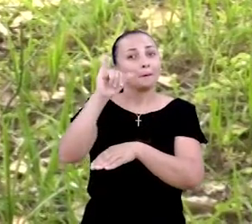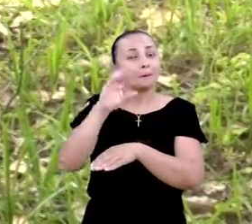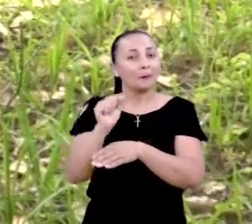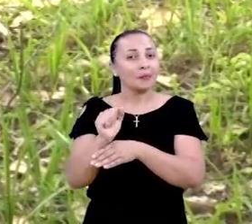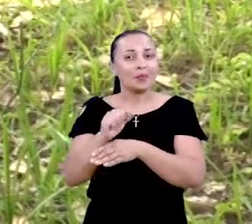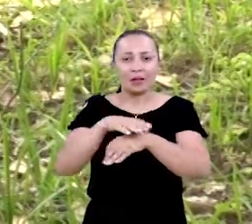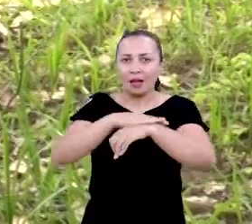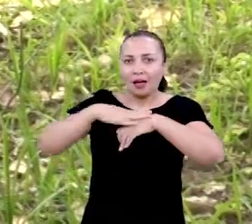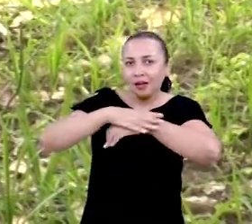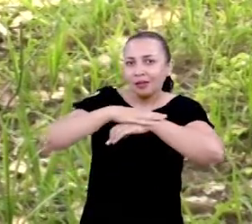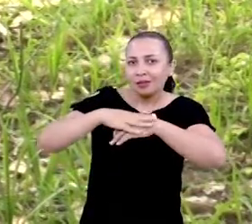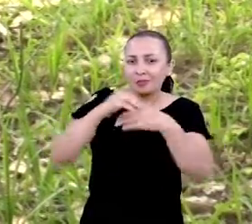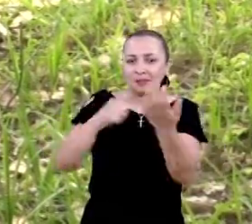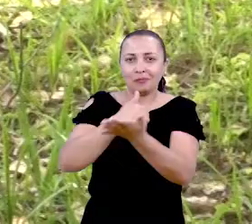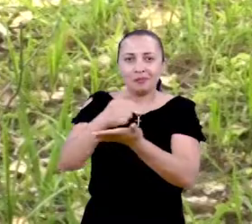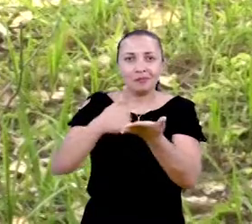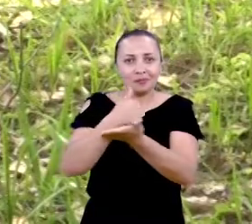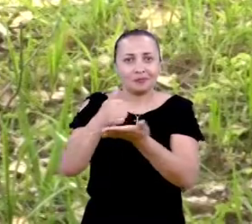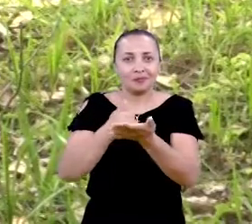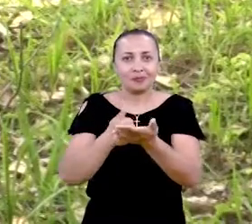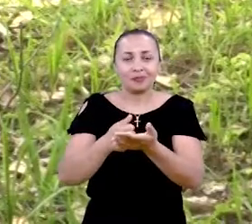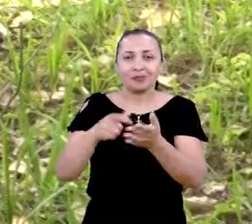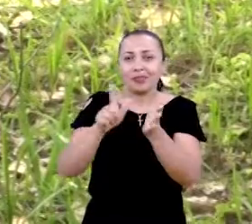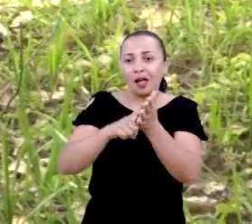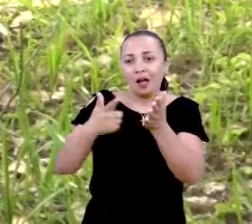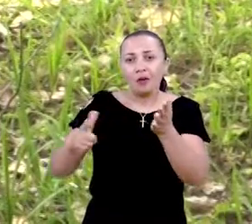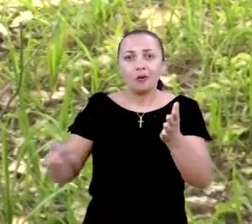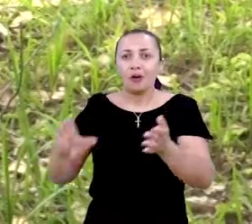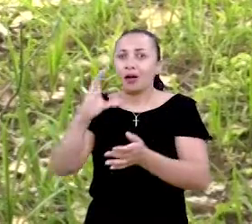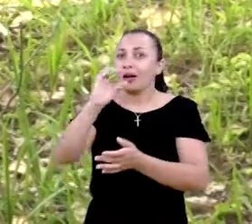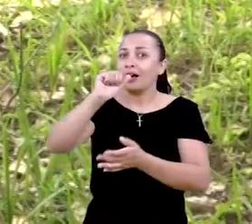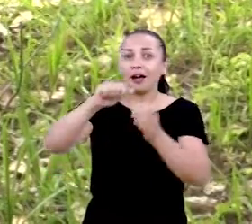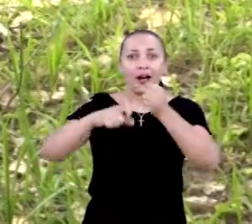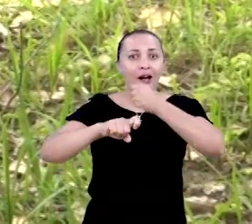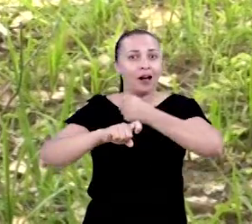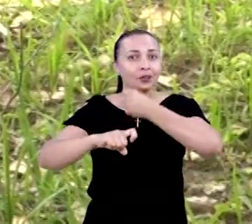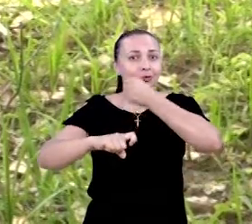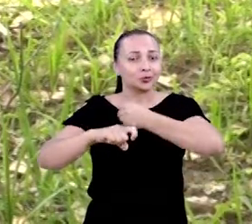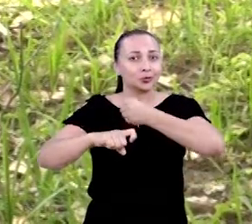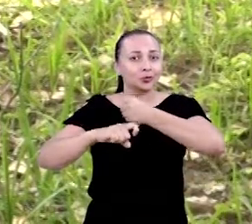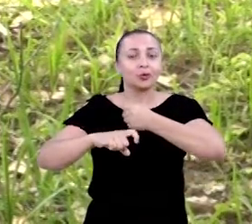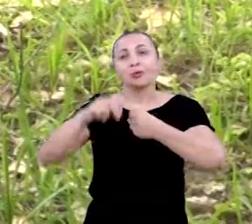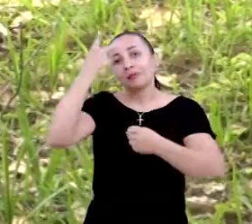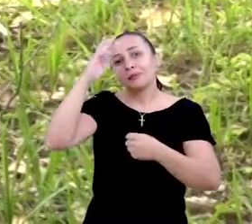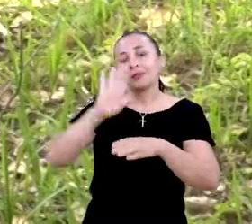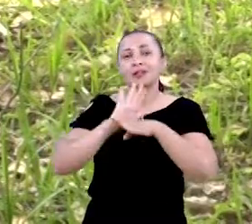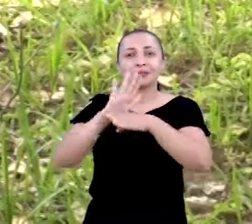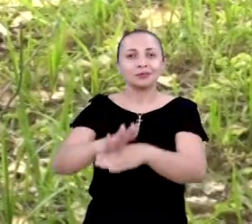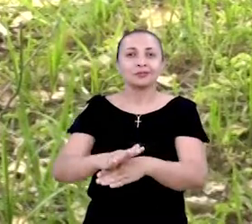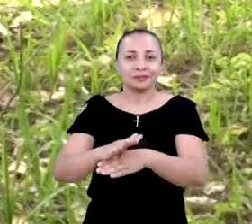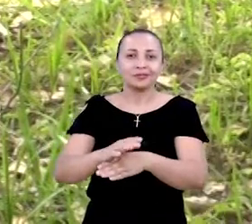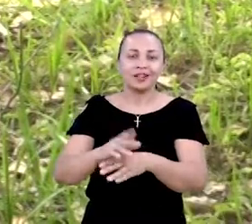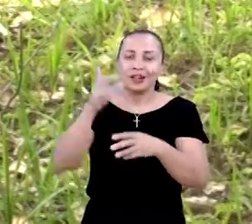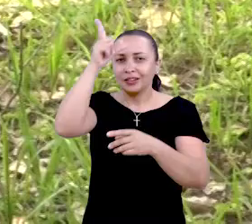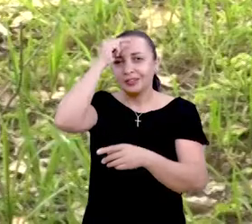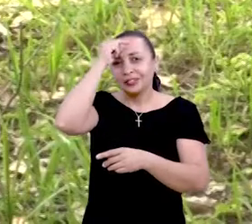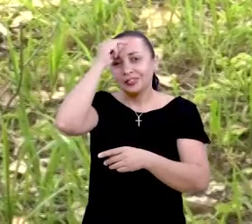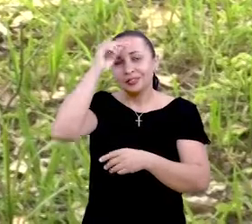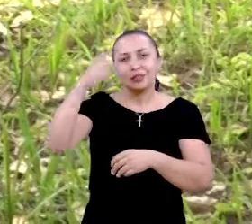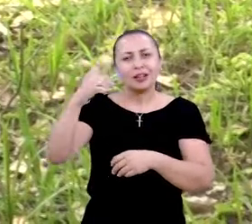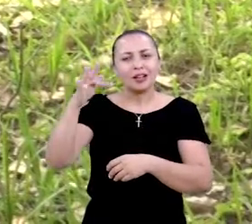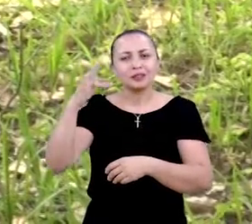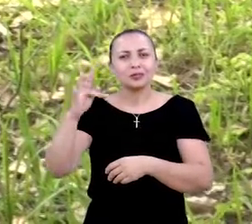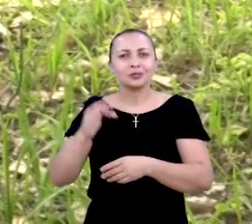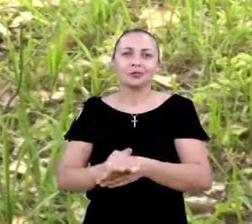desenvolvendo um creme usando como base a folha de caju, que possui propriedades auxiliares no alívio das dores da